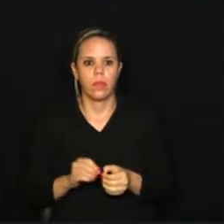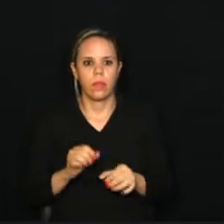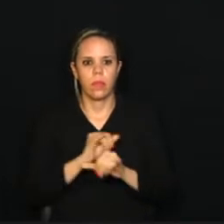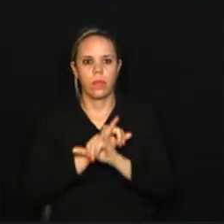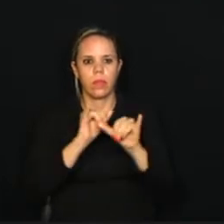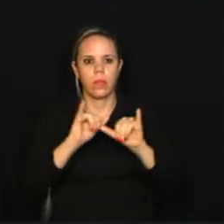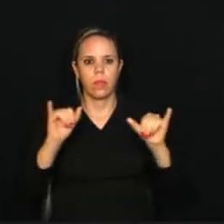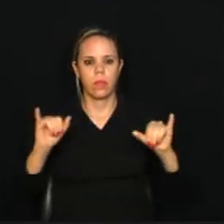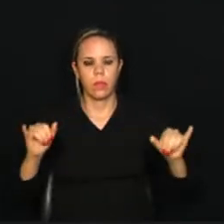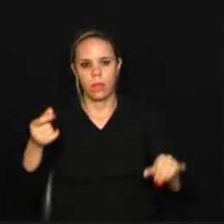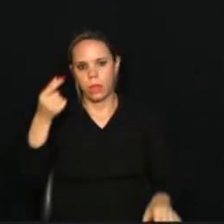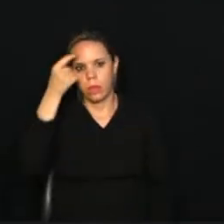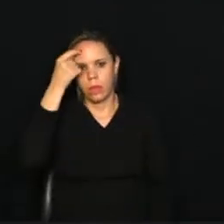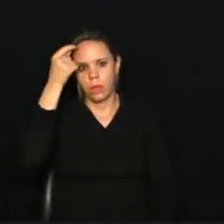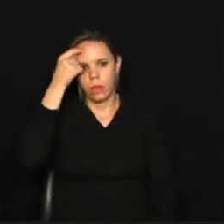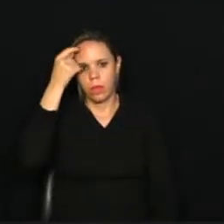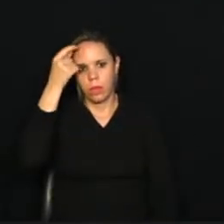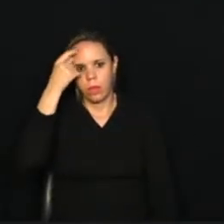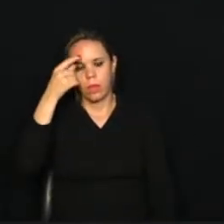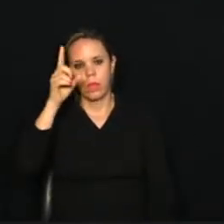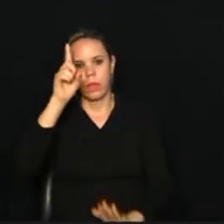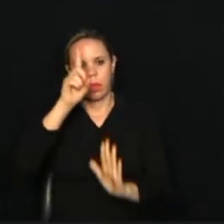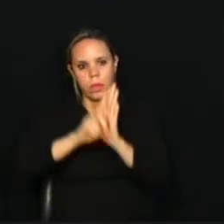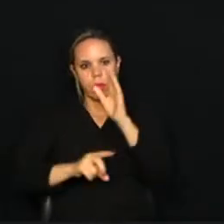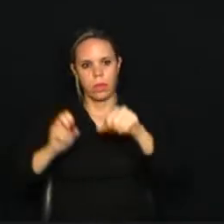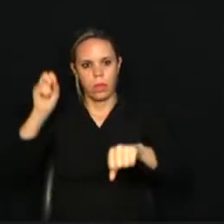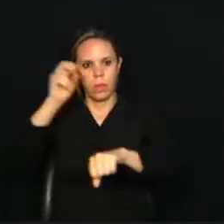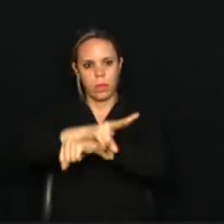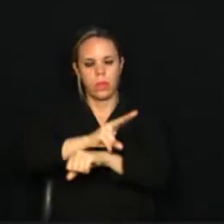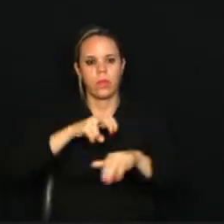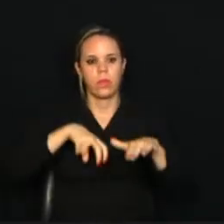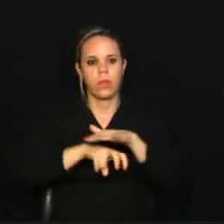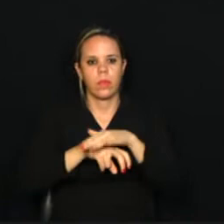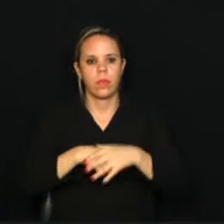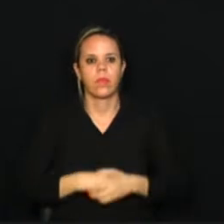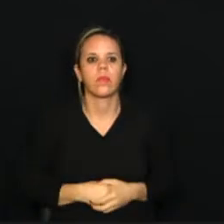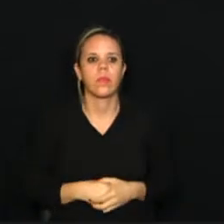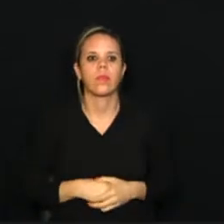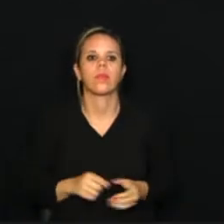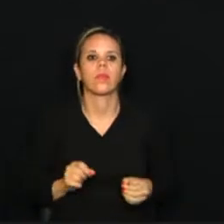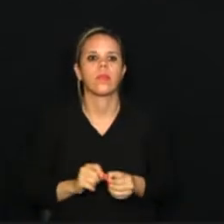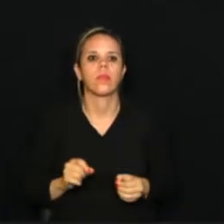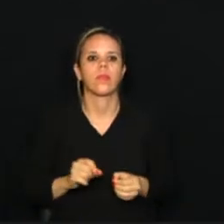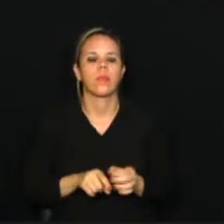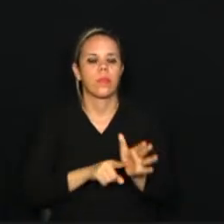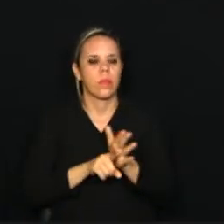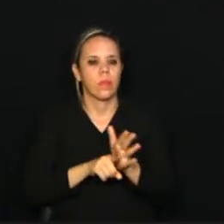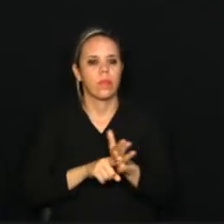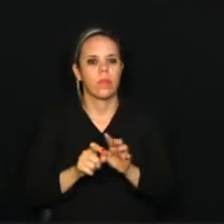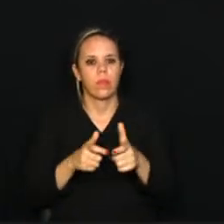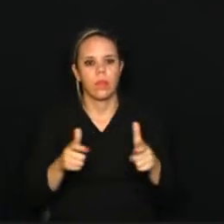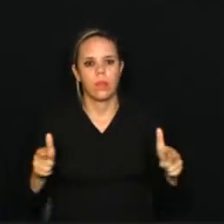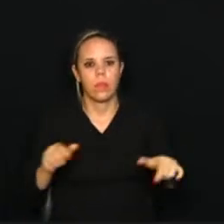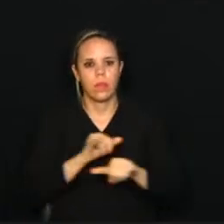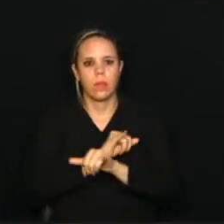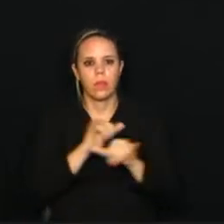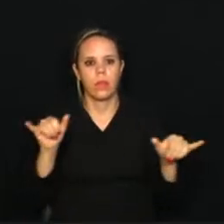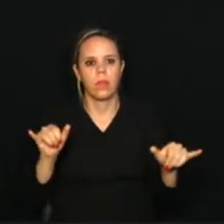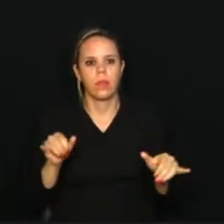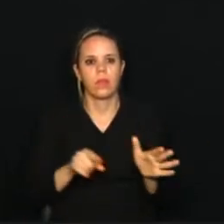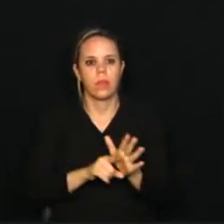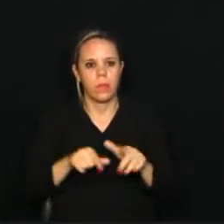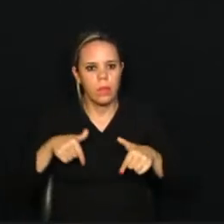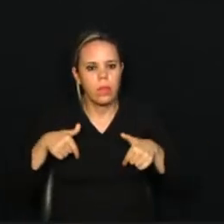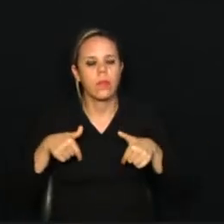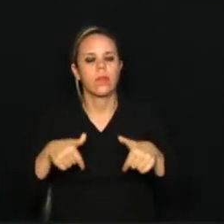campanha de conscientização pelo direito à vaga em creche, com realização de estudos para ampliar a campanha de busca